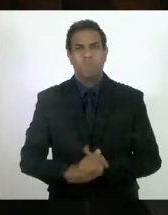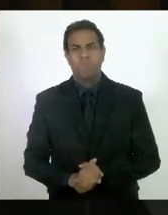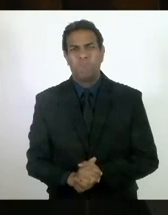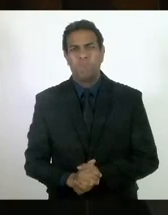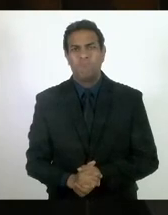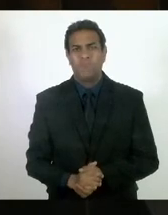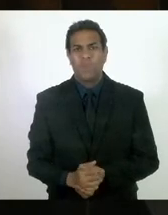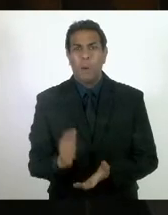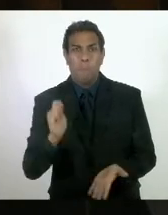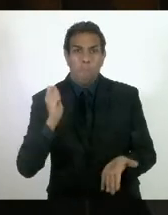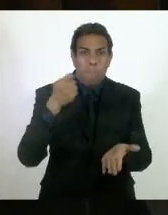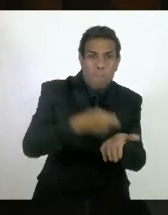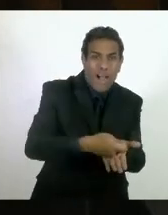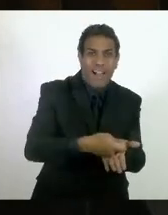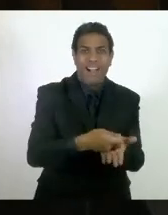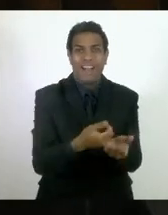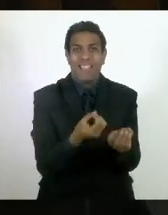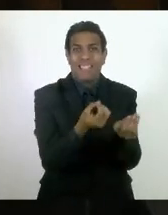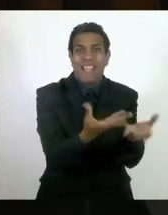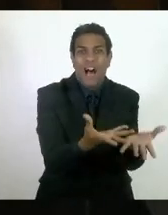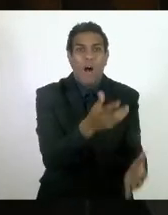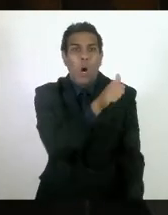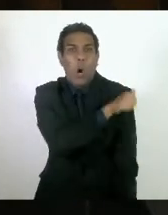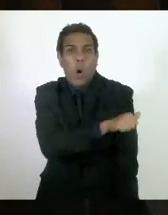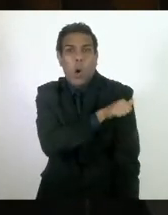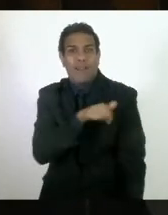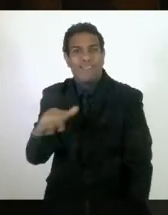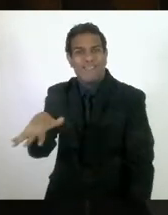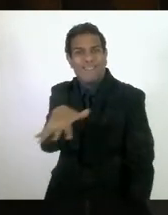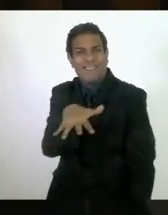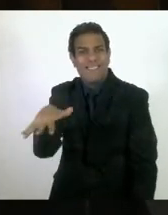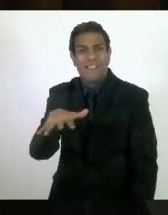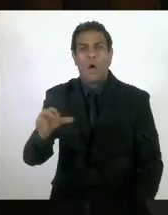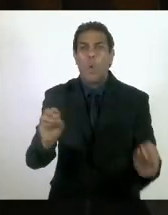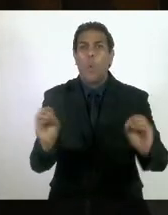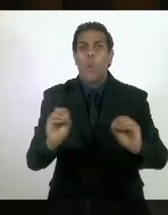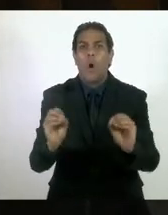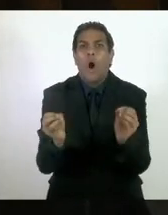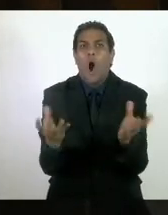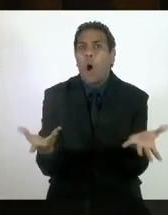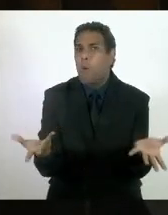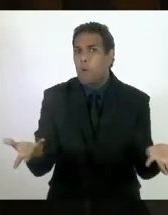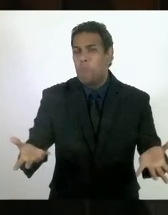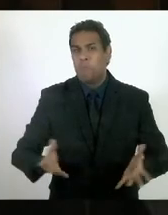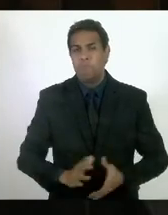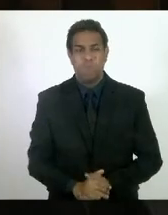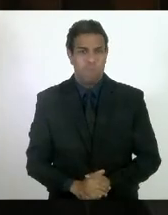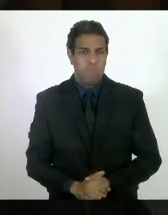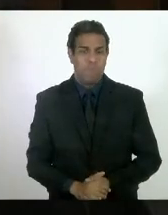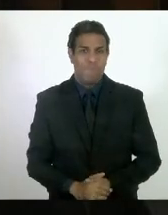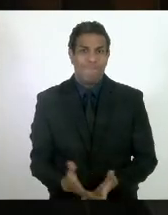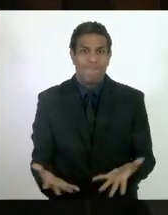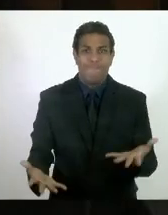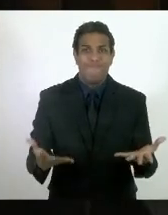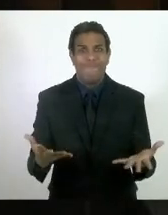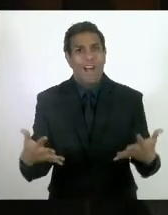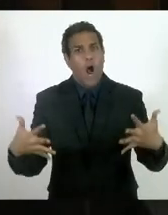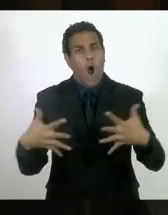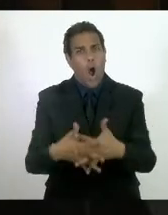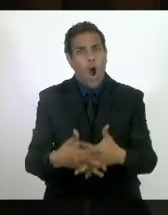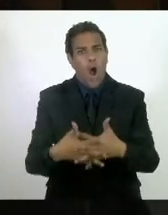único pelo pela utilização deste imóvel na zona sul do Rio de Janeiro G1